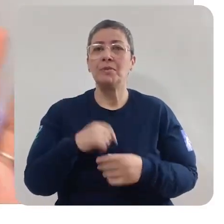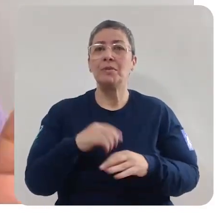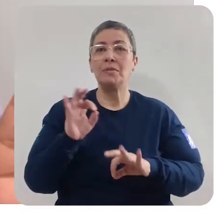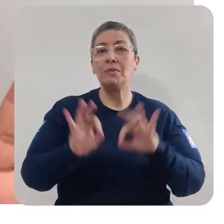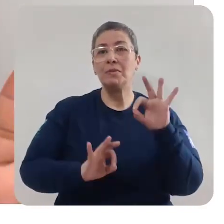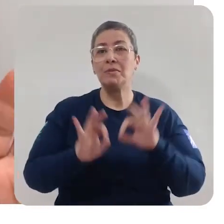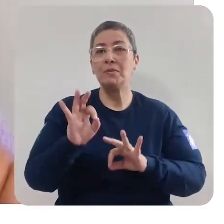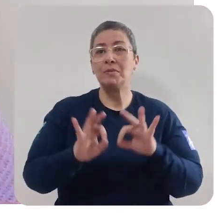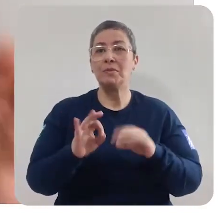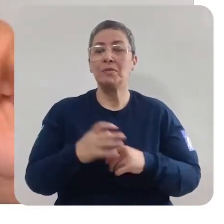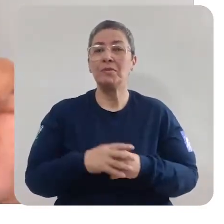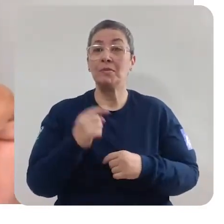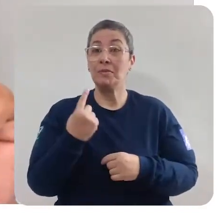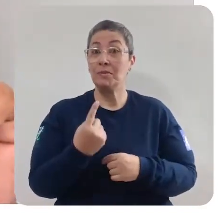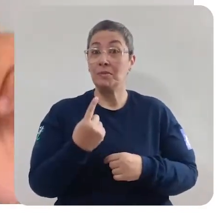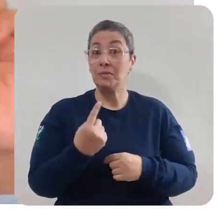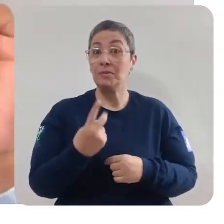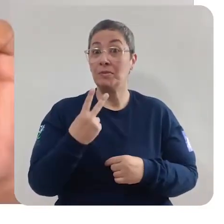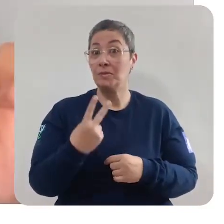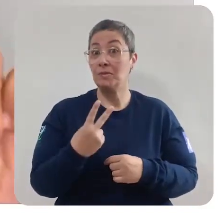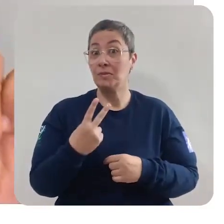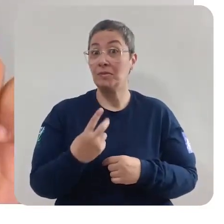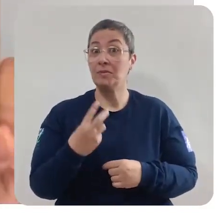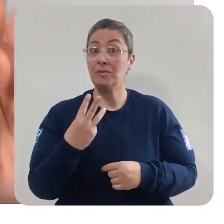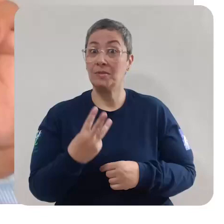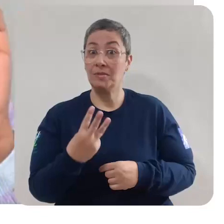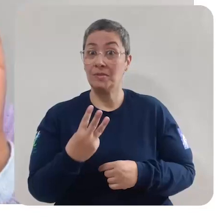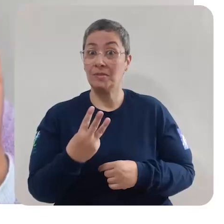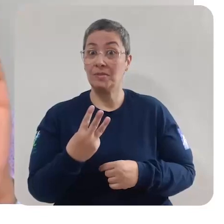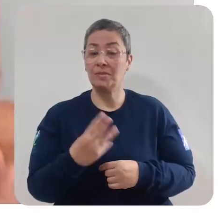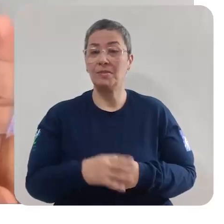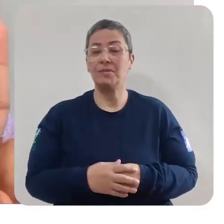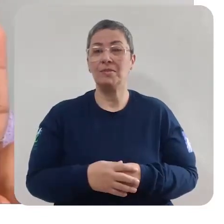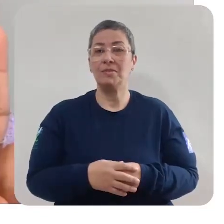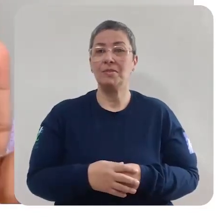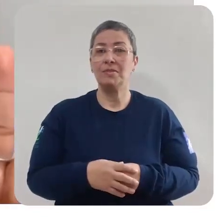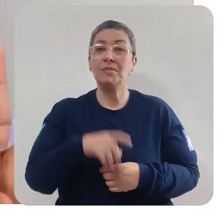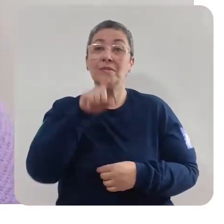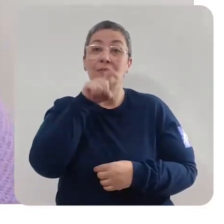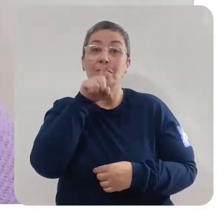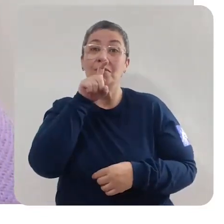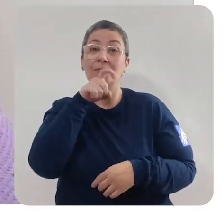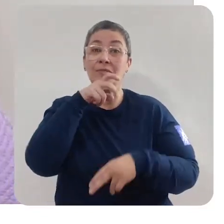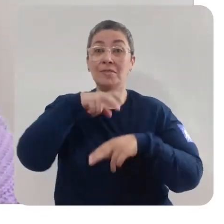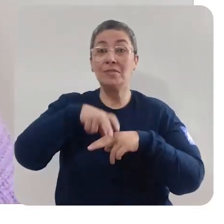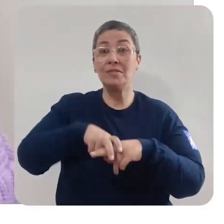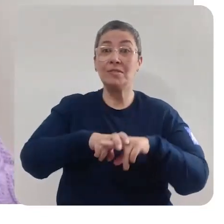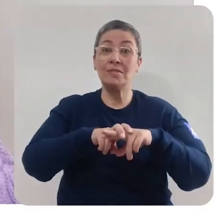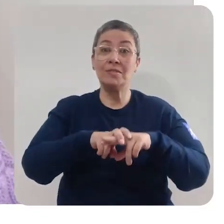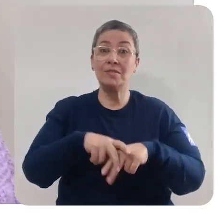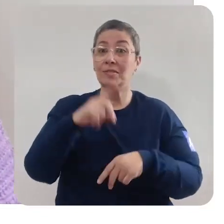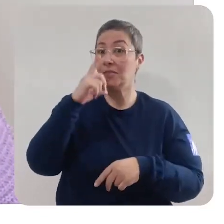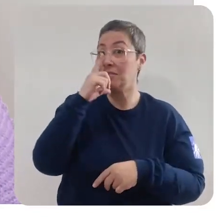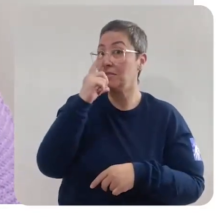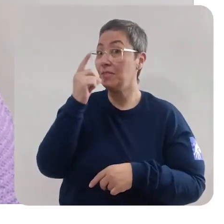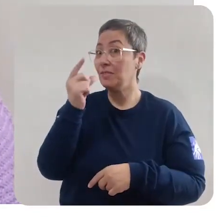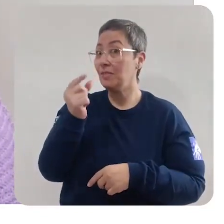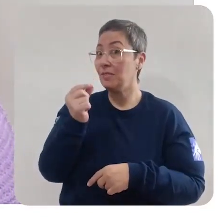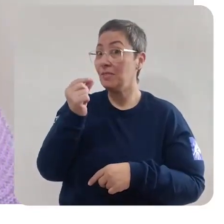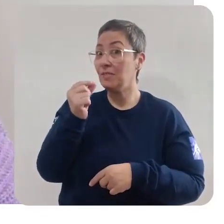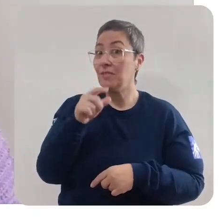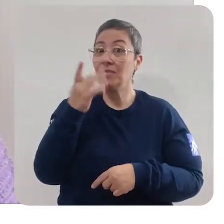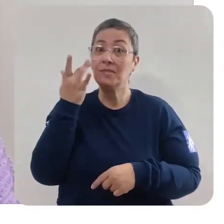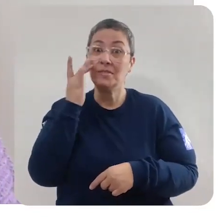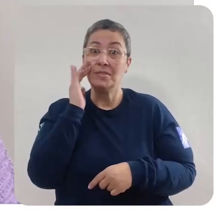hein? Se prepara! No 1, no 2, no 3. Papagaio louro do